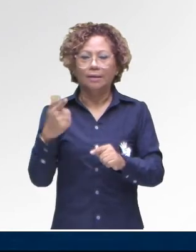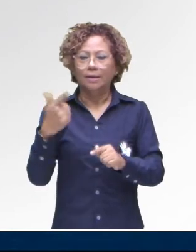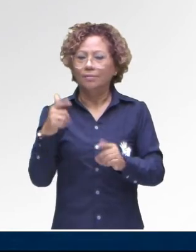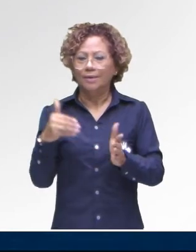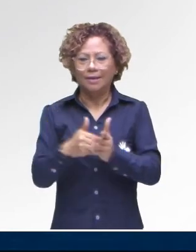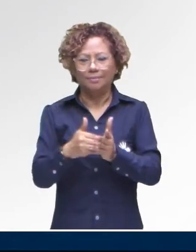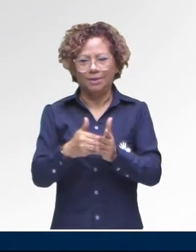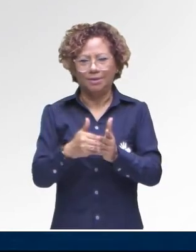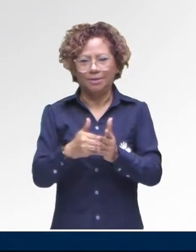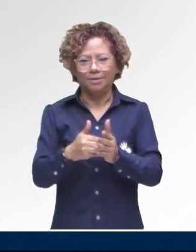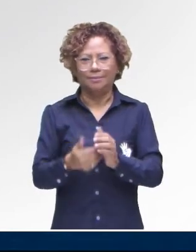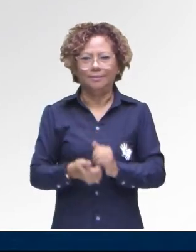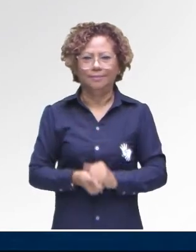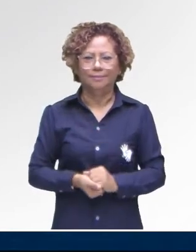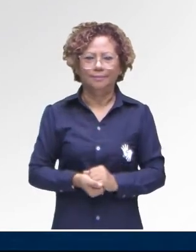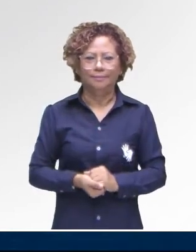né?